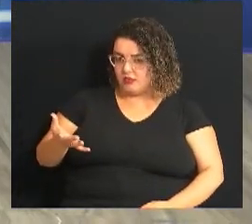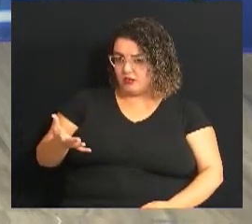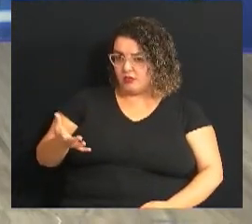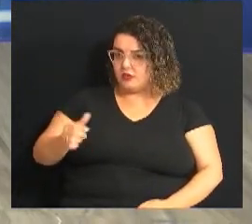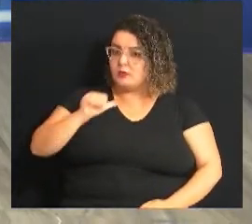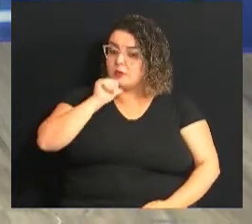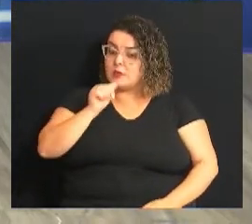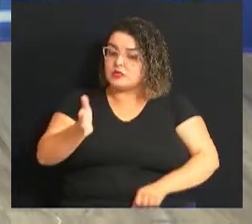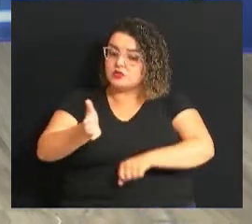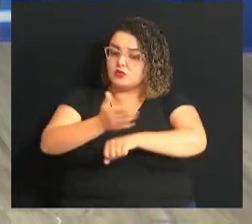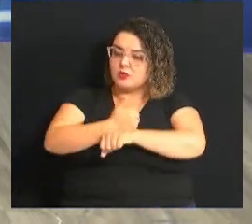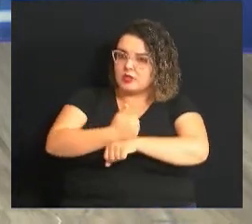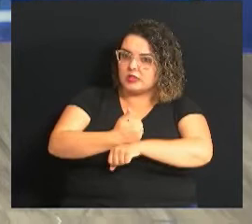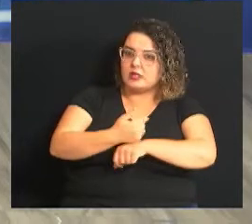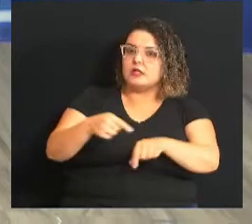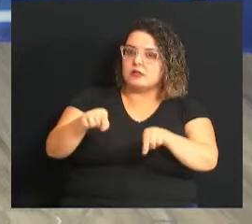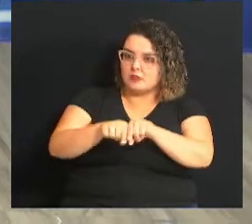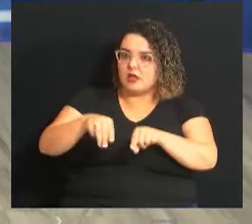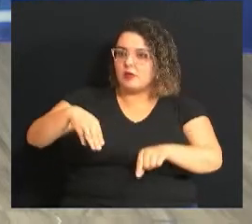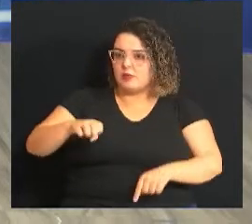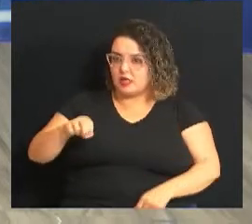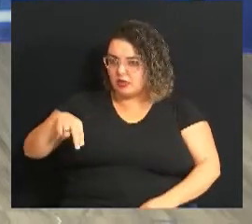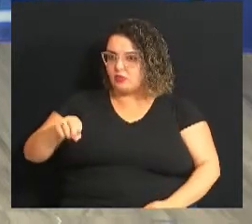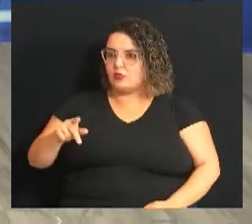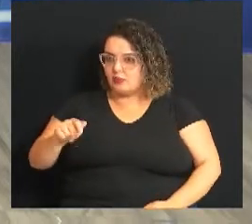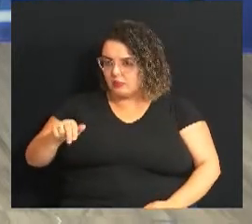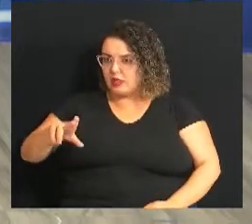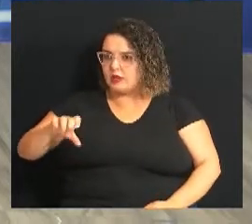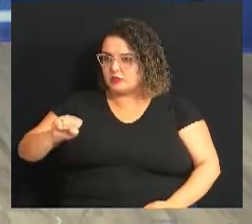menstruou mais cedo, também a menopausa vem mais cedo.